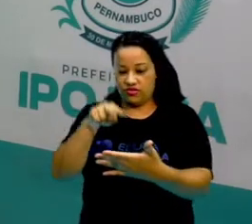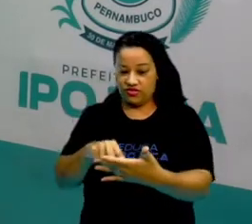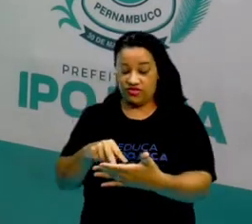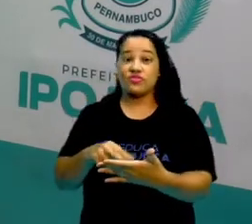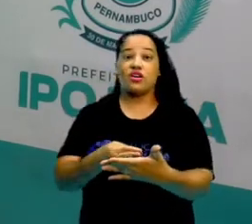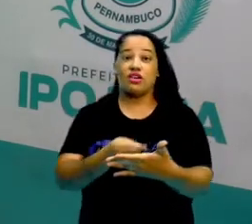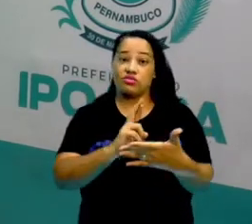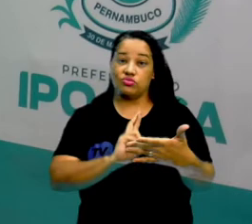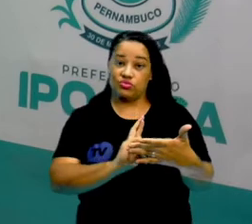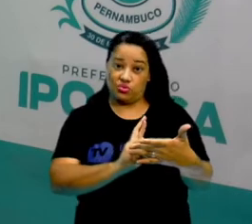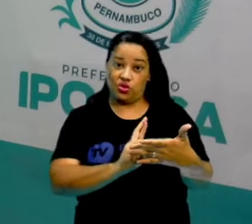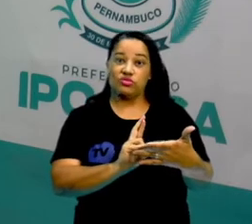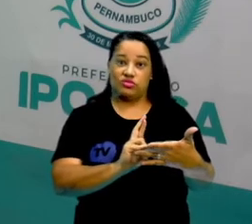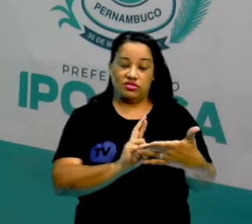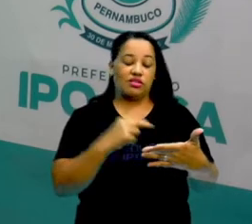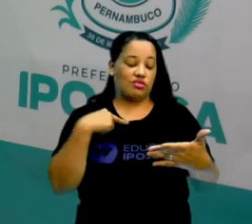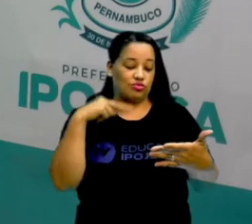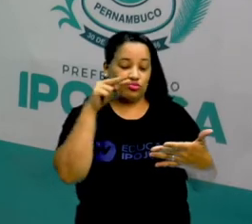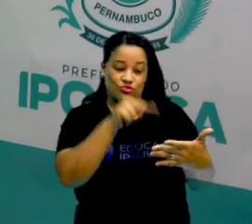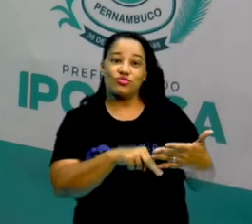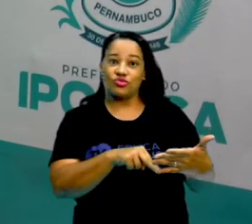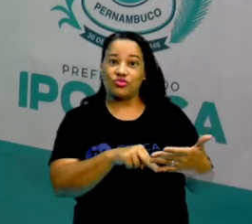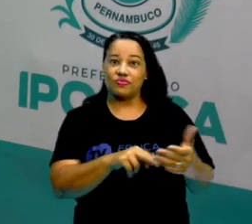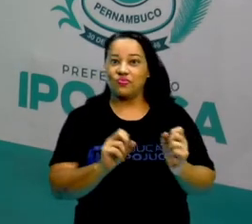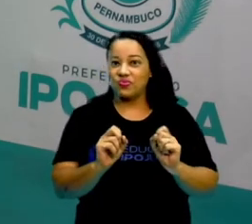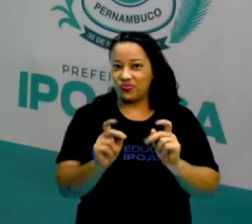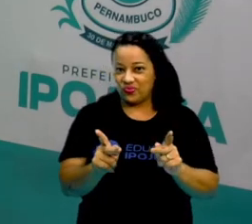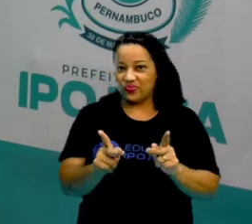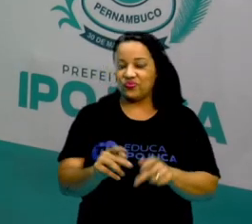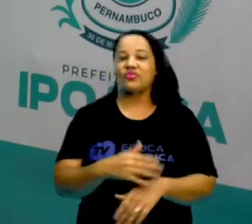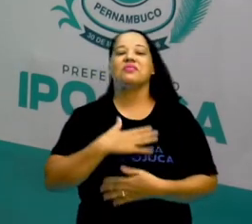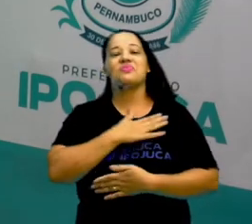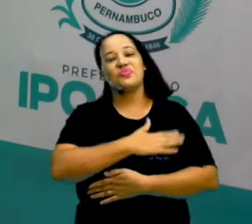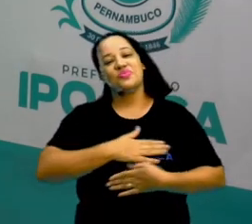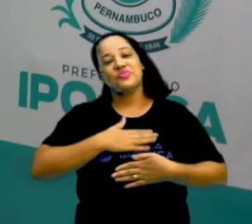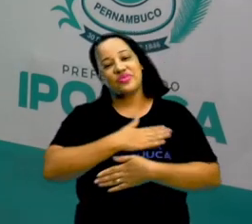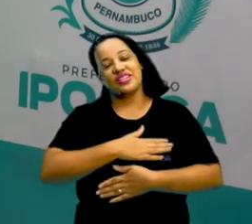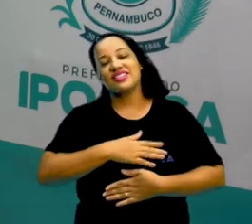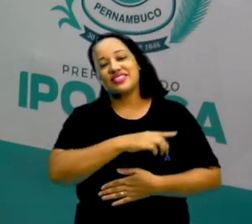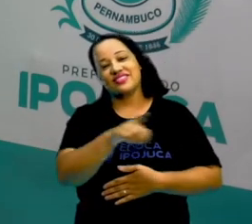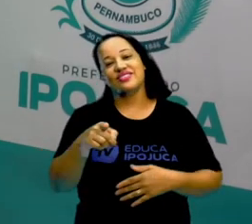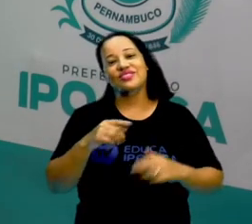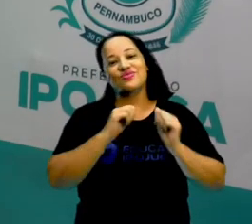resultado da sua partida, tá bom? Foi um prazer imenso estar